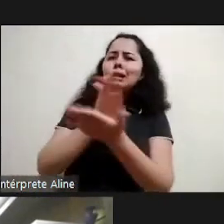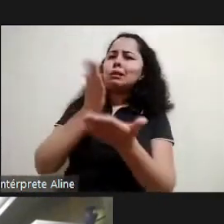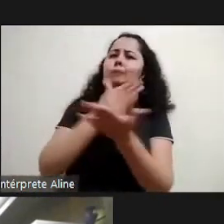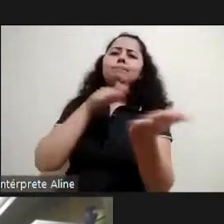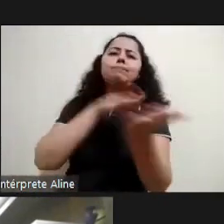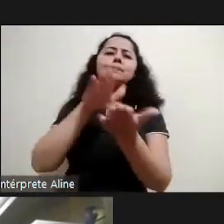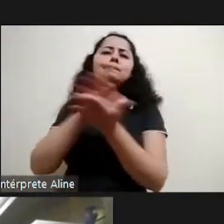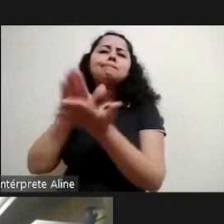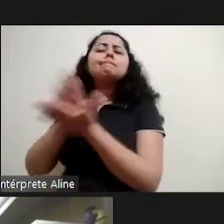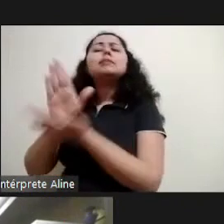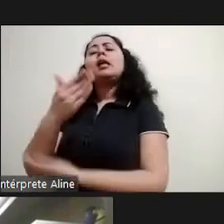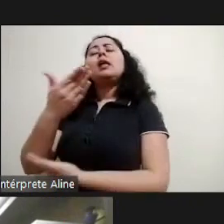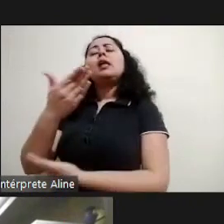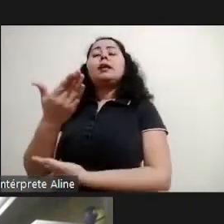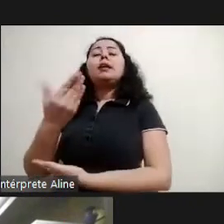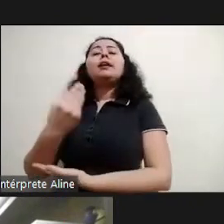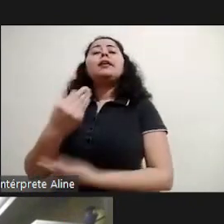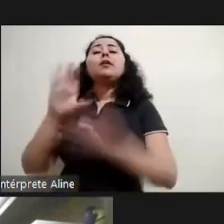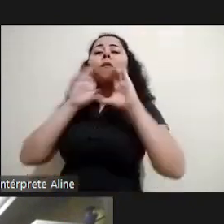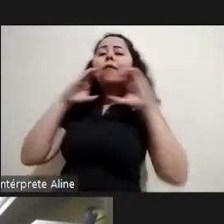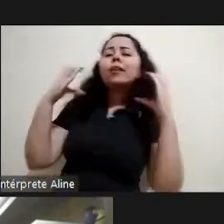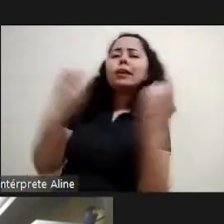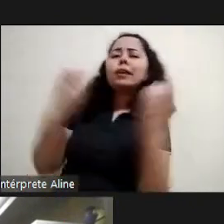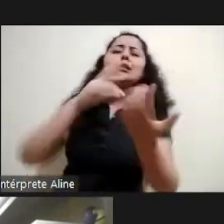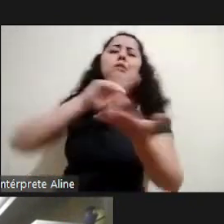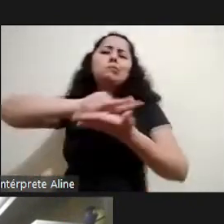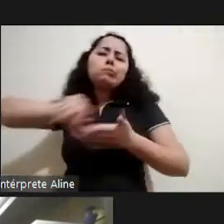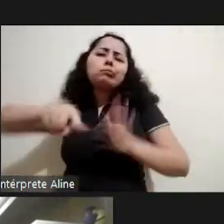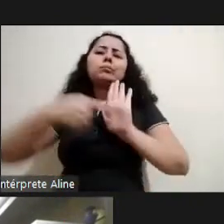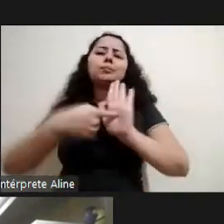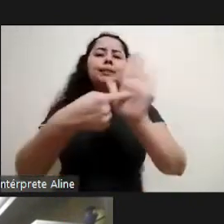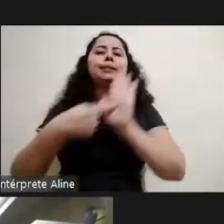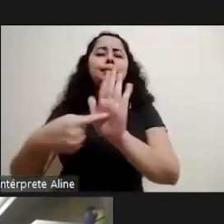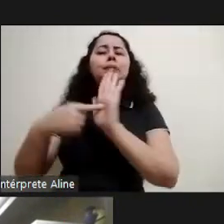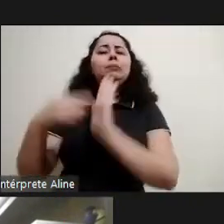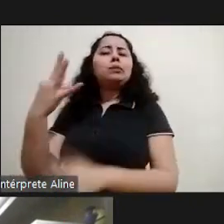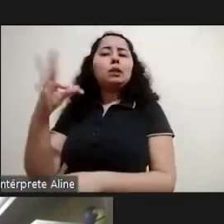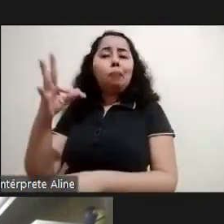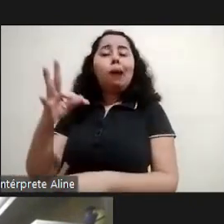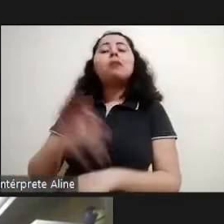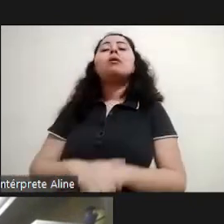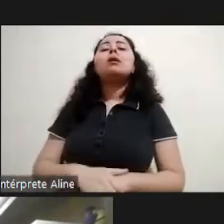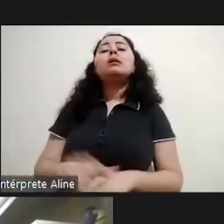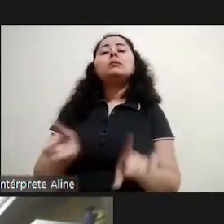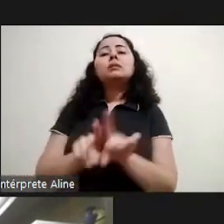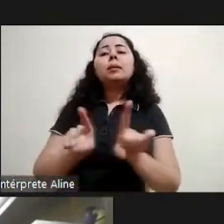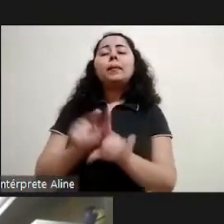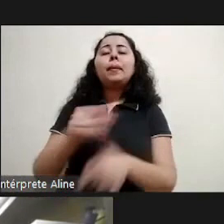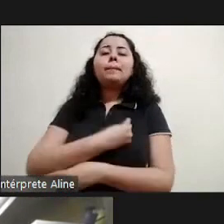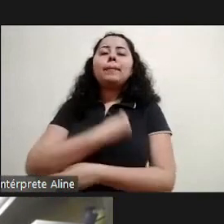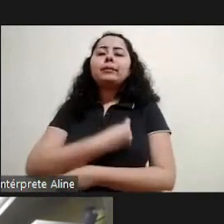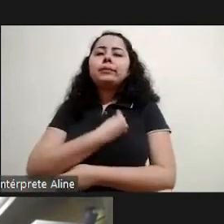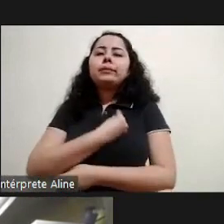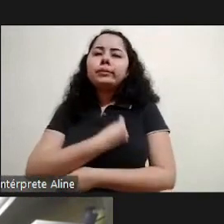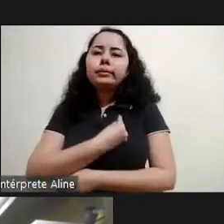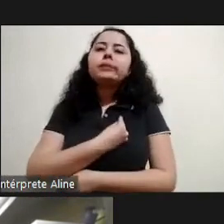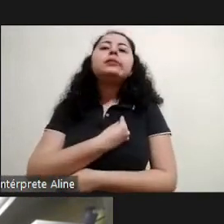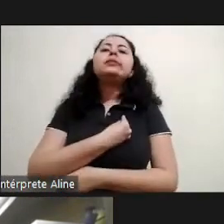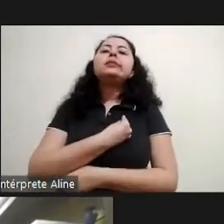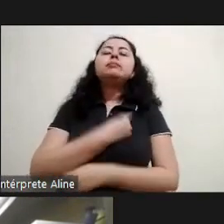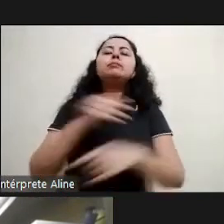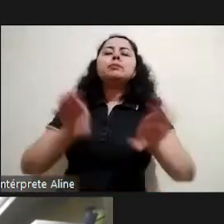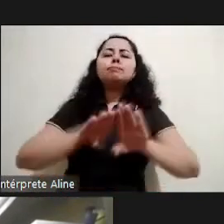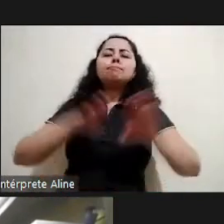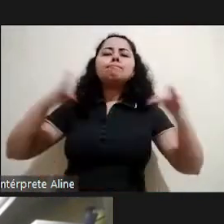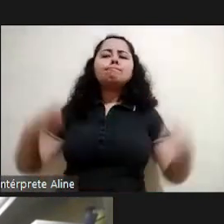sua organização, apresentação de trabalhos. Participa de inúmeras bancas de orientação e dezenas de trabalhos.